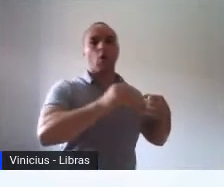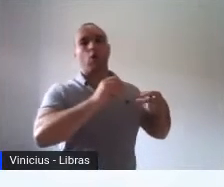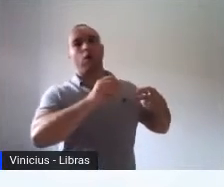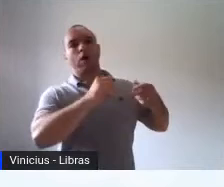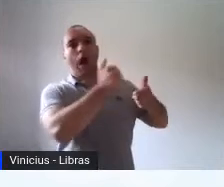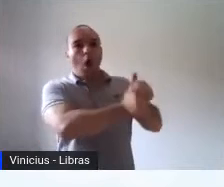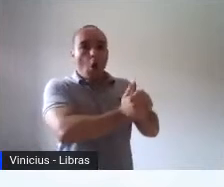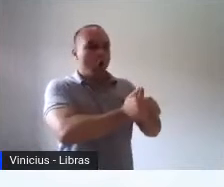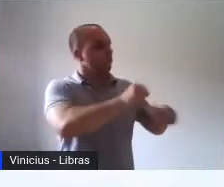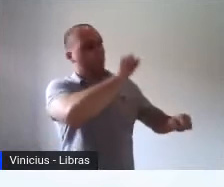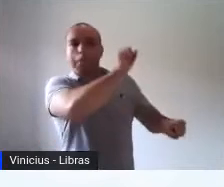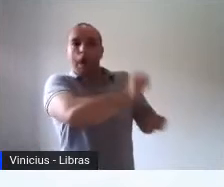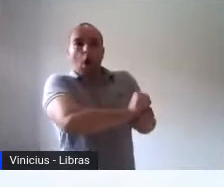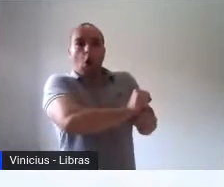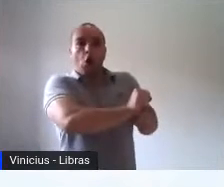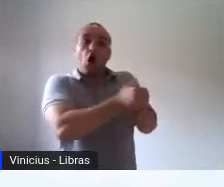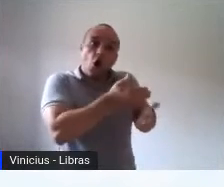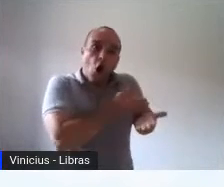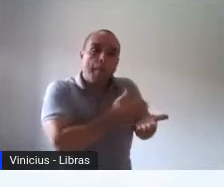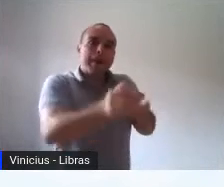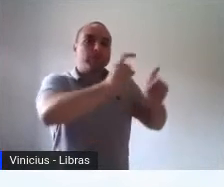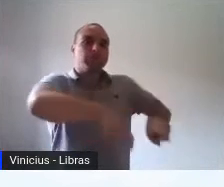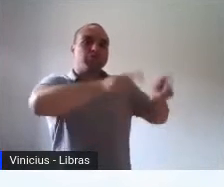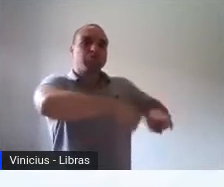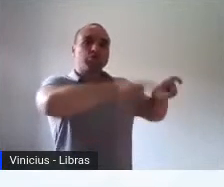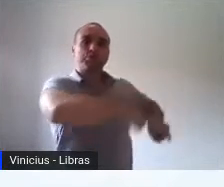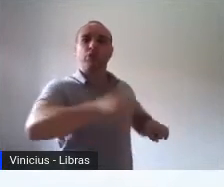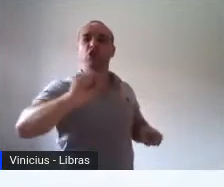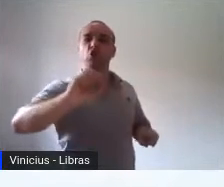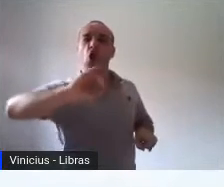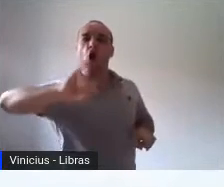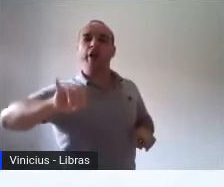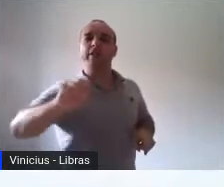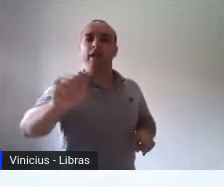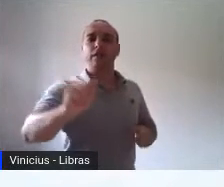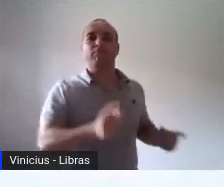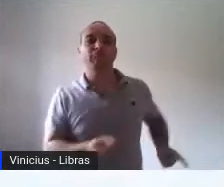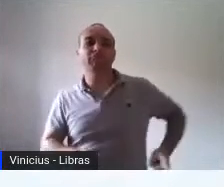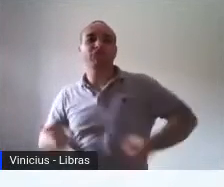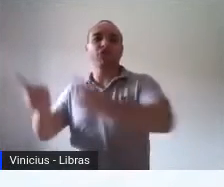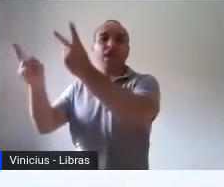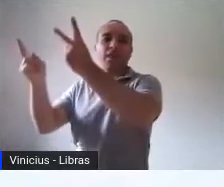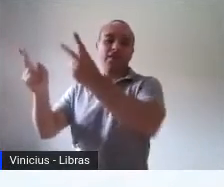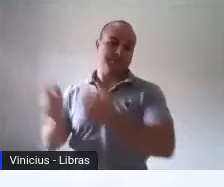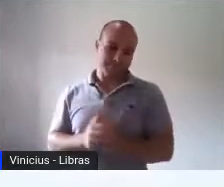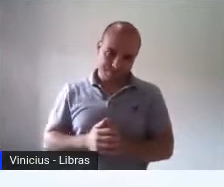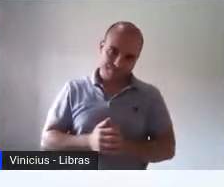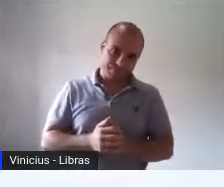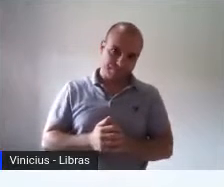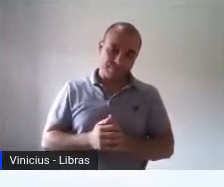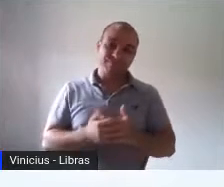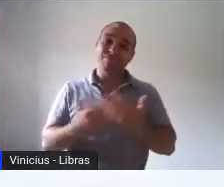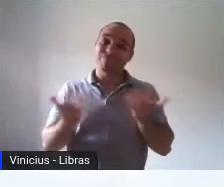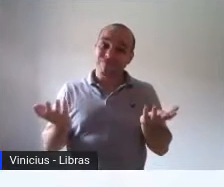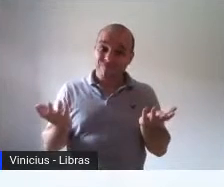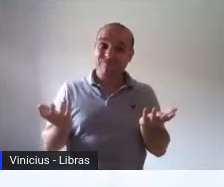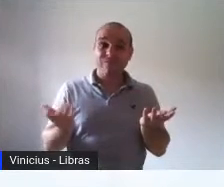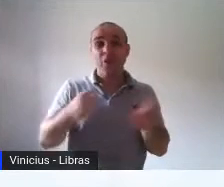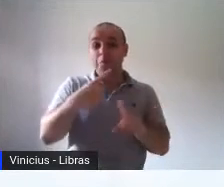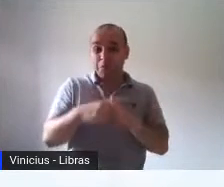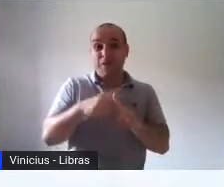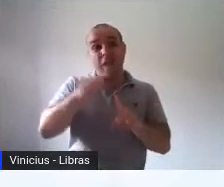acabou, essa questão de você priorizar os grandes produtores, o governo, desde o governo Temer e acentuado nesse